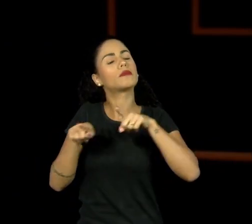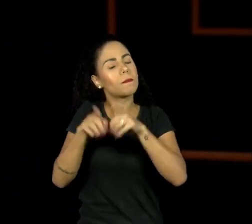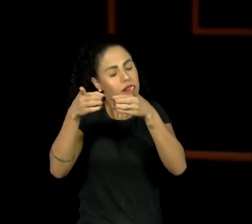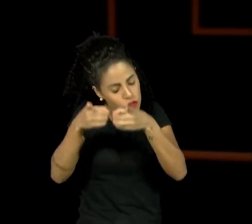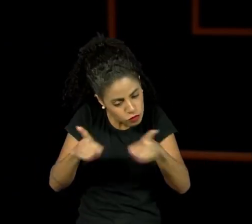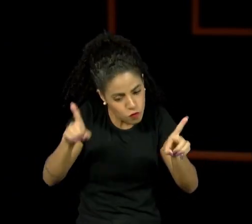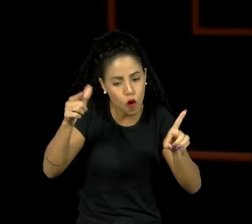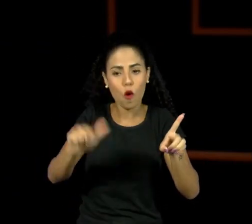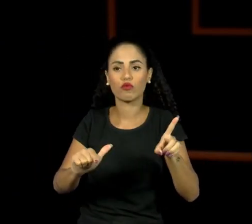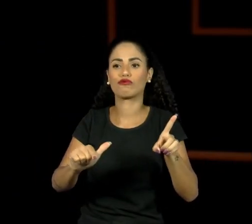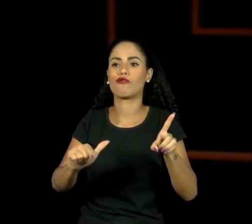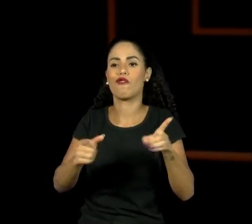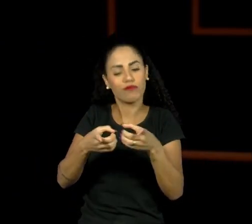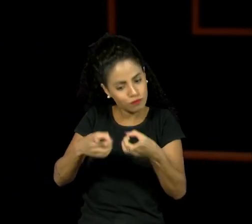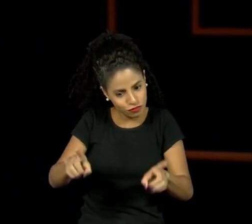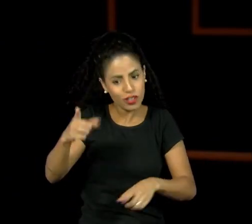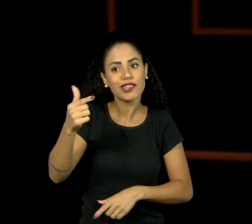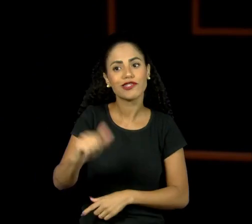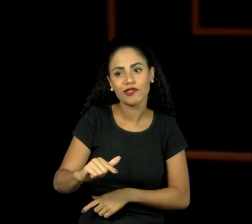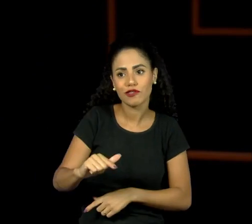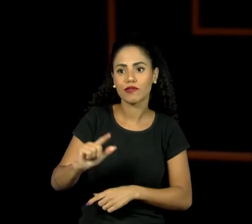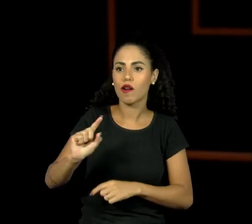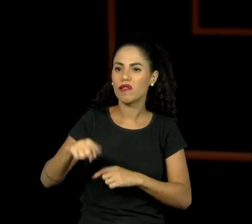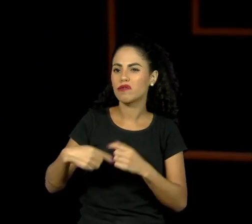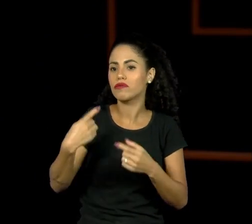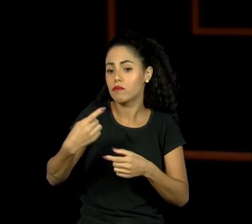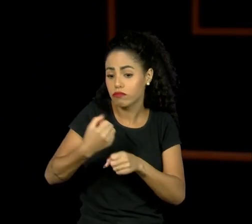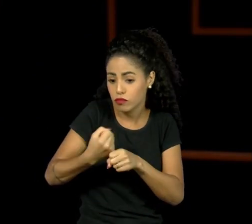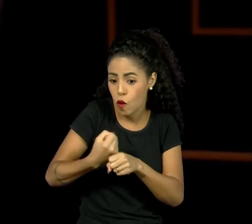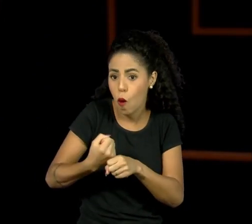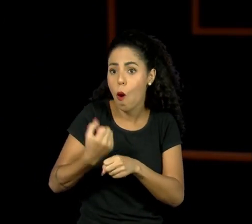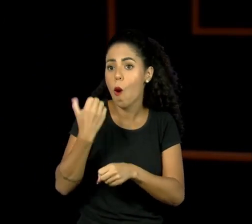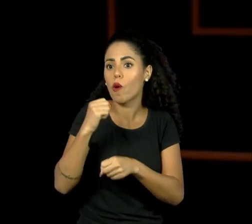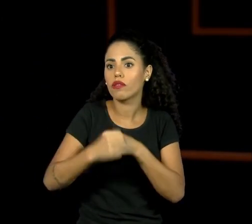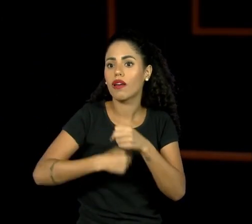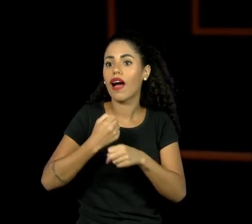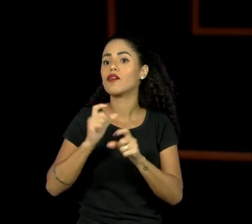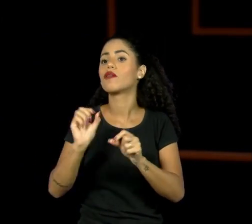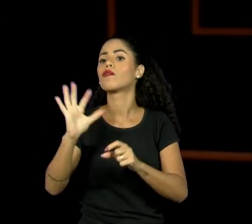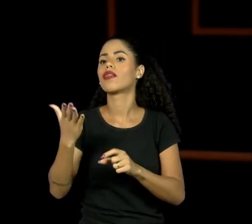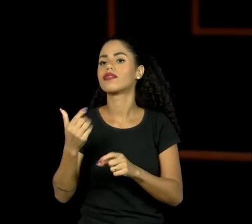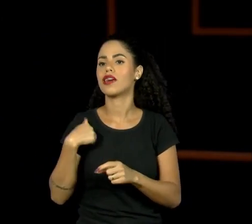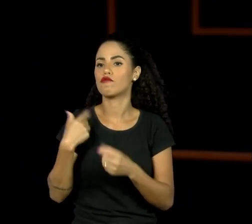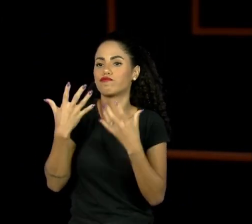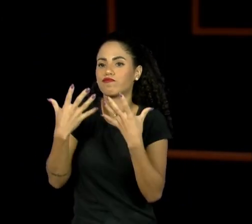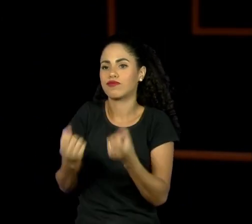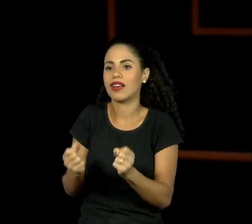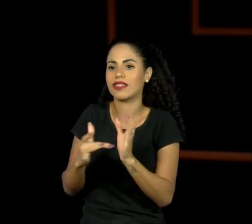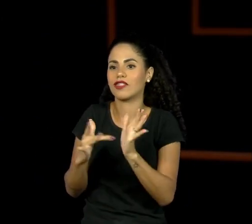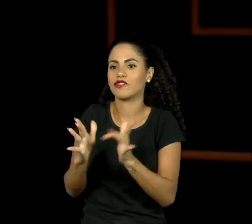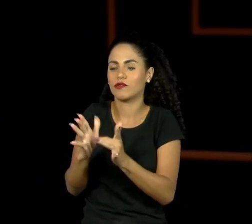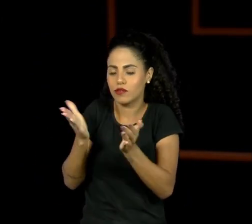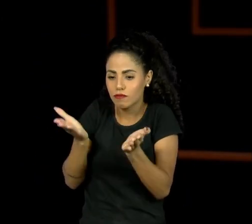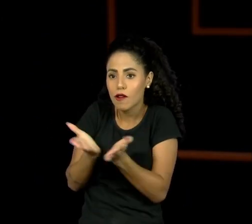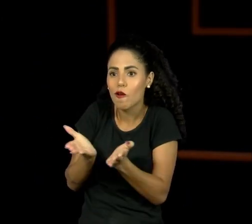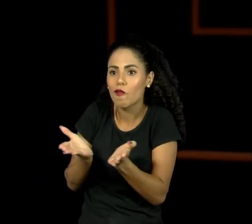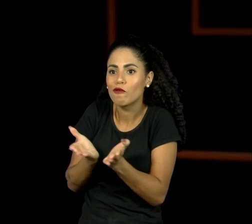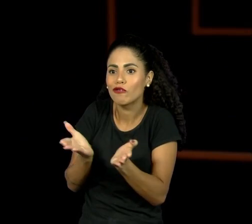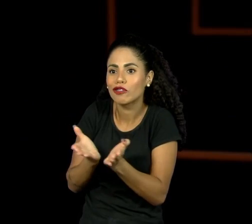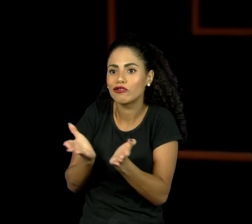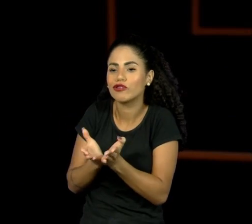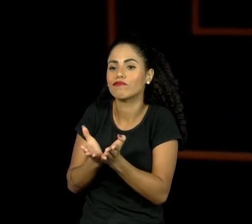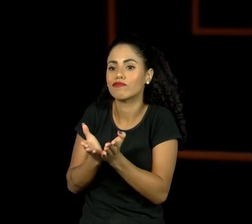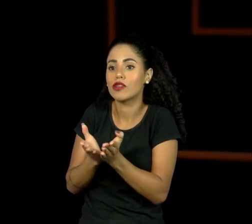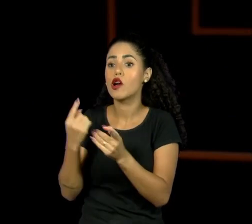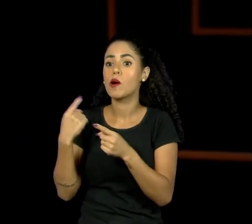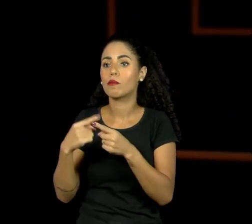também, no final de 8 anos, e eu me converto. Tipo assim, por quê? Porque eu tive